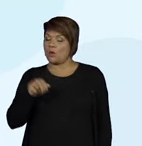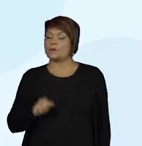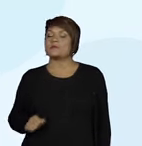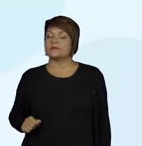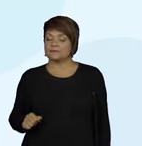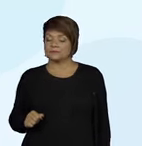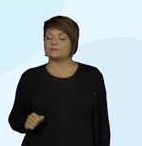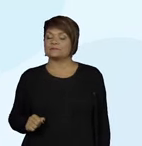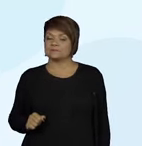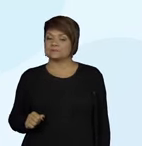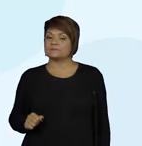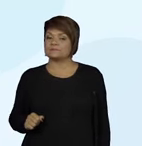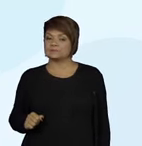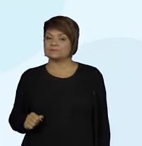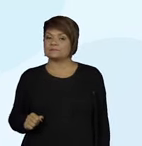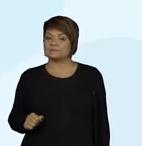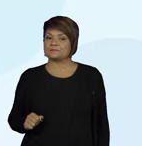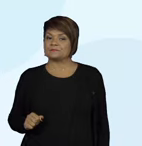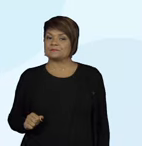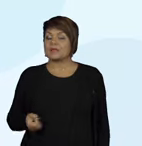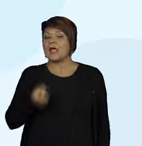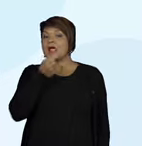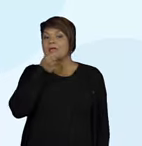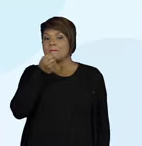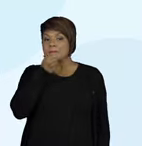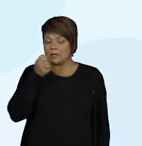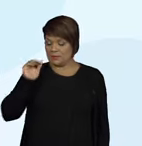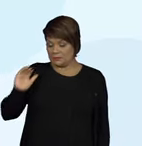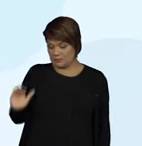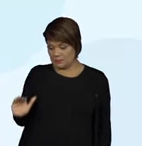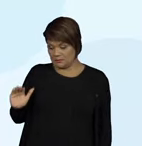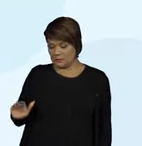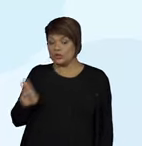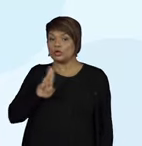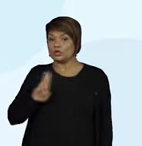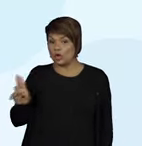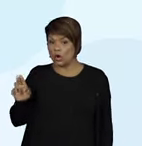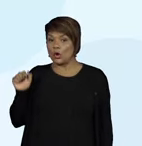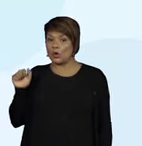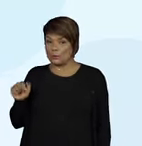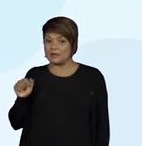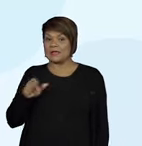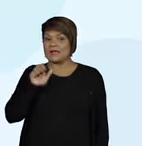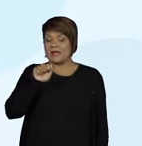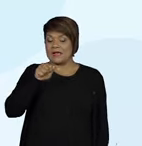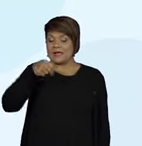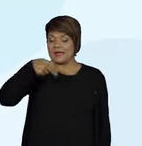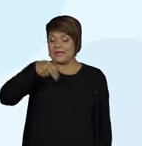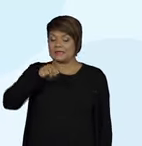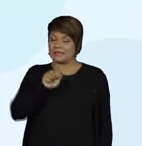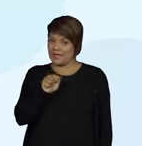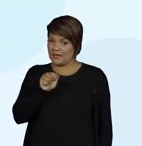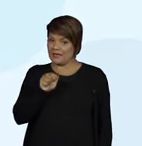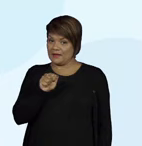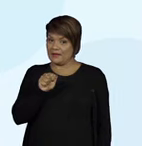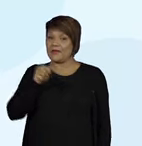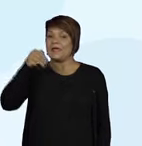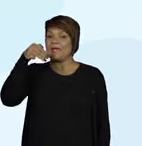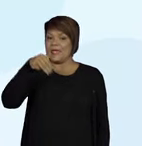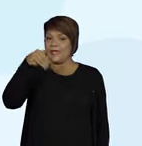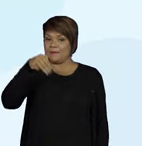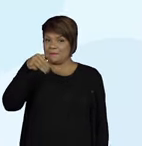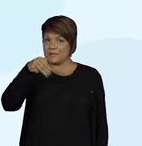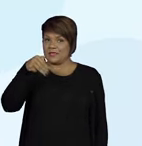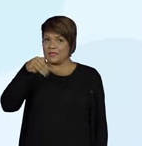Olha só. A repórter Mirim, Ana M., de 10 anos, do